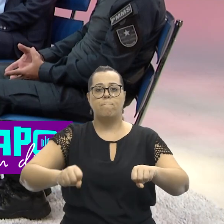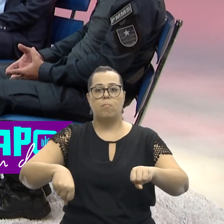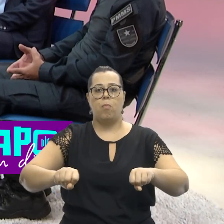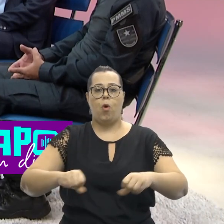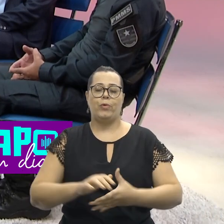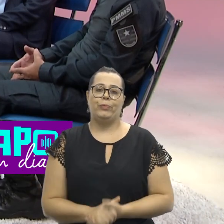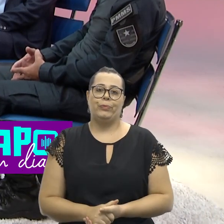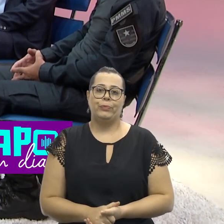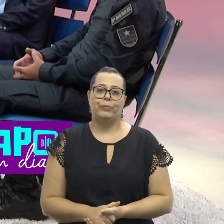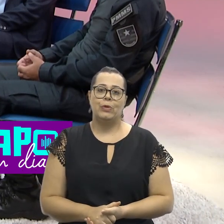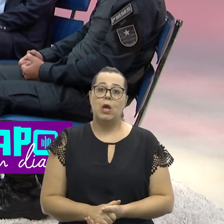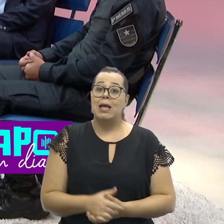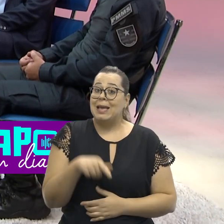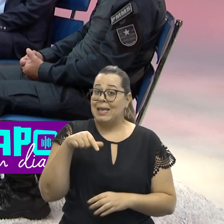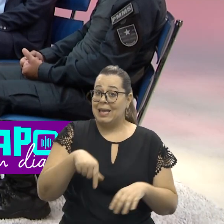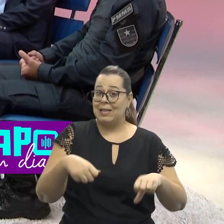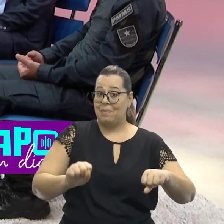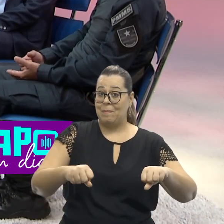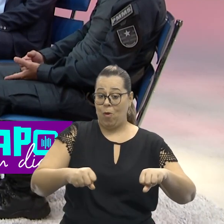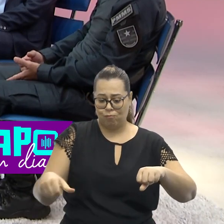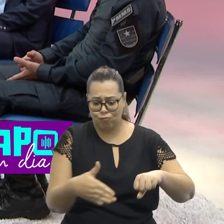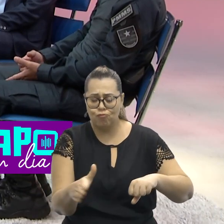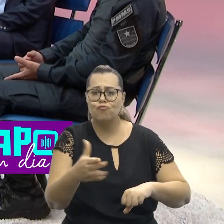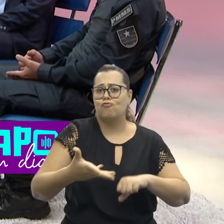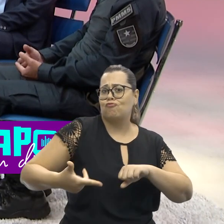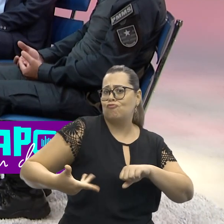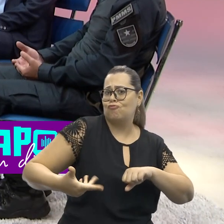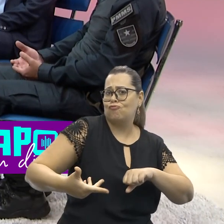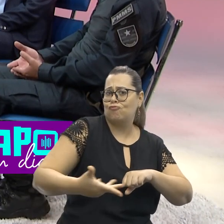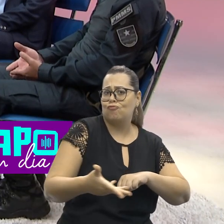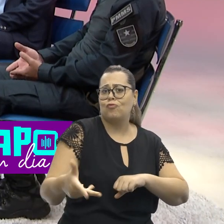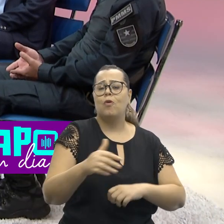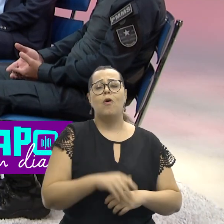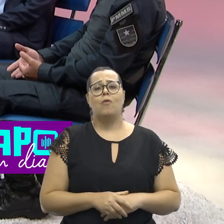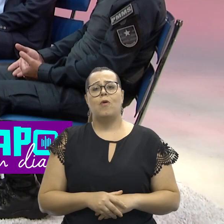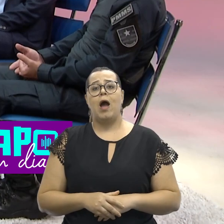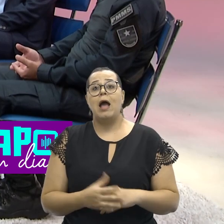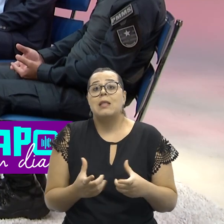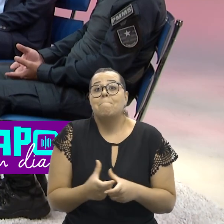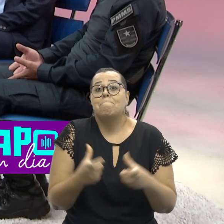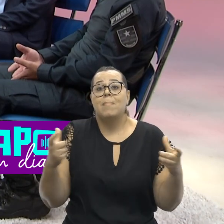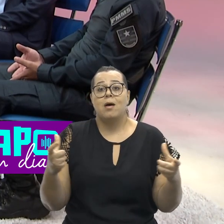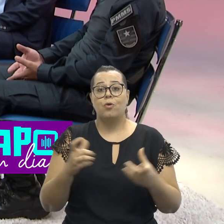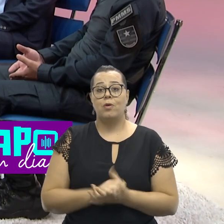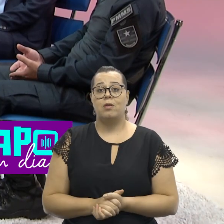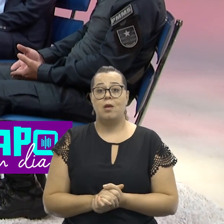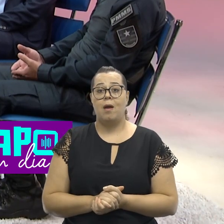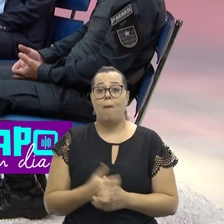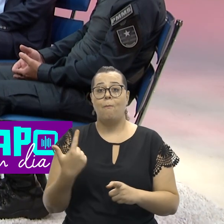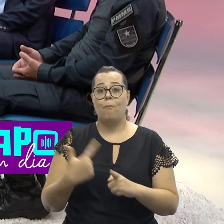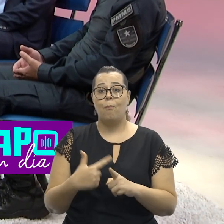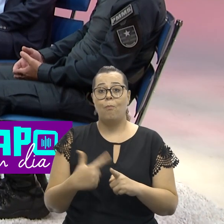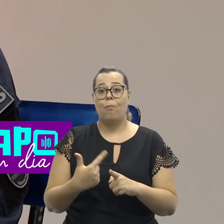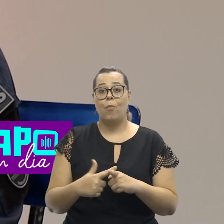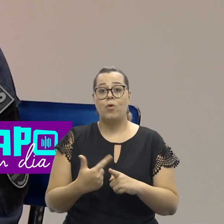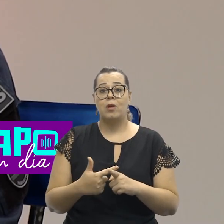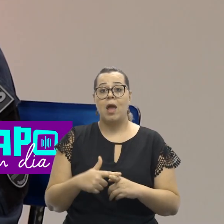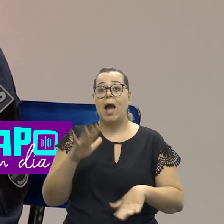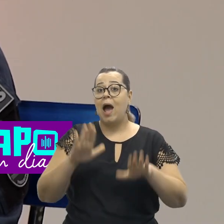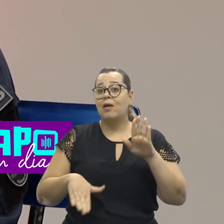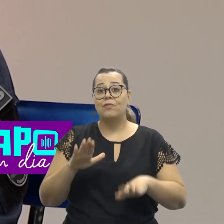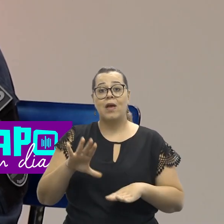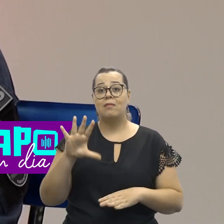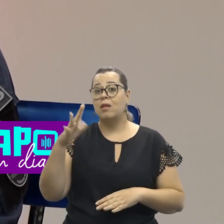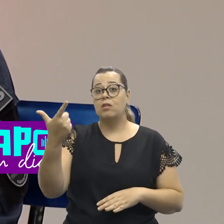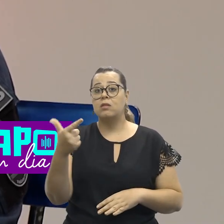parte desses motociclistas estavam transitando em alta velocidade, tanto é que grande parte dos acidentes acontecem sequer com o envolvimento